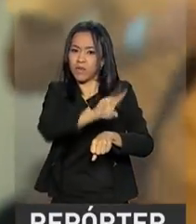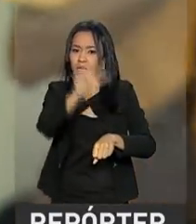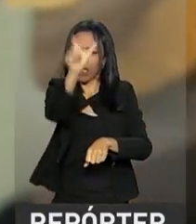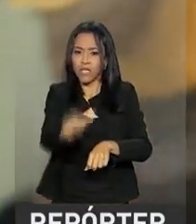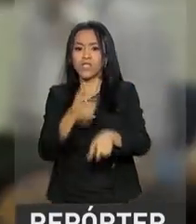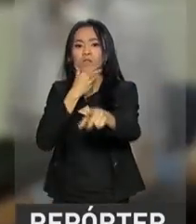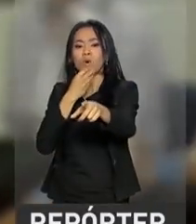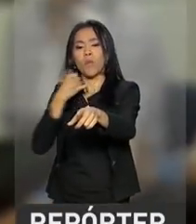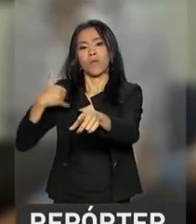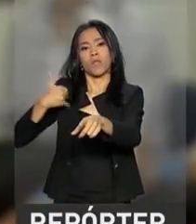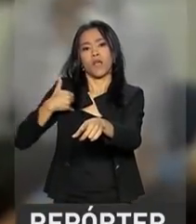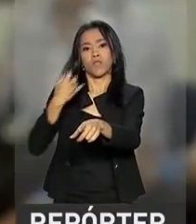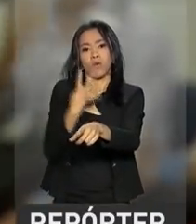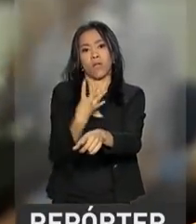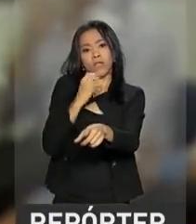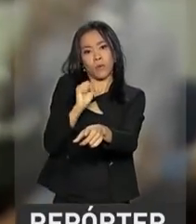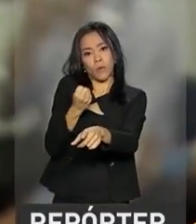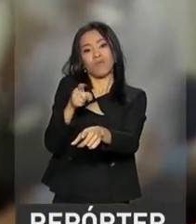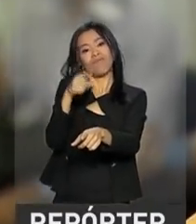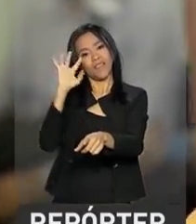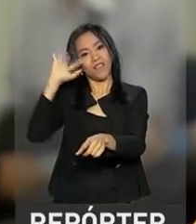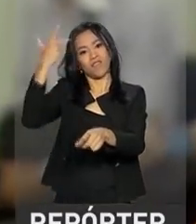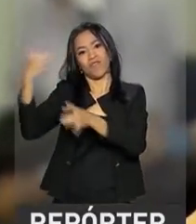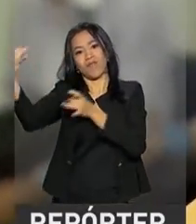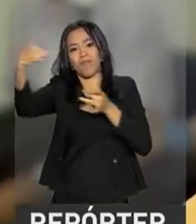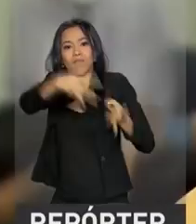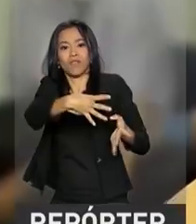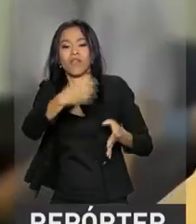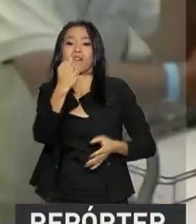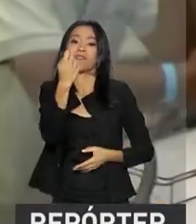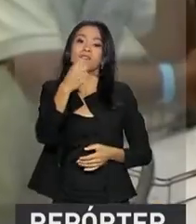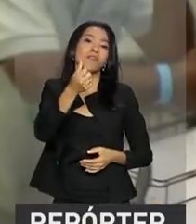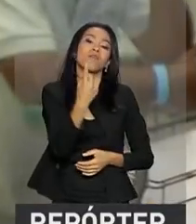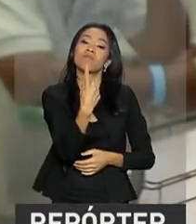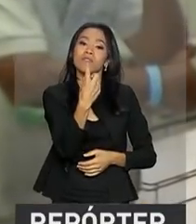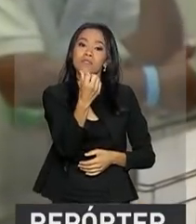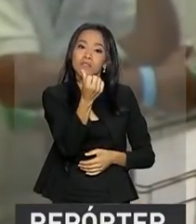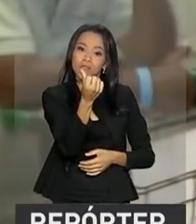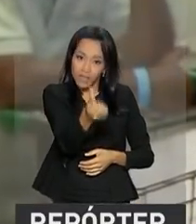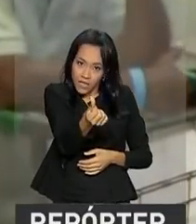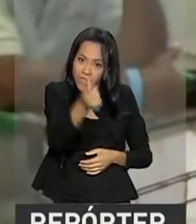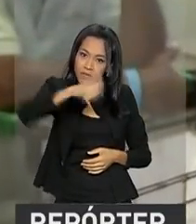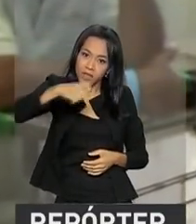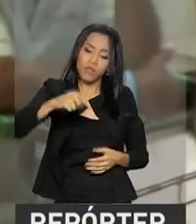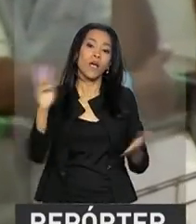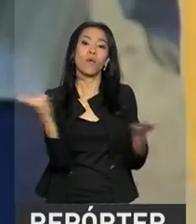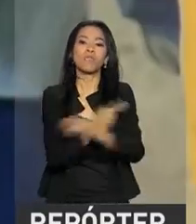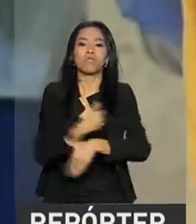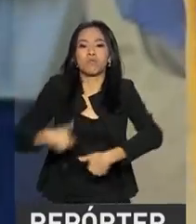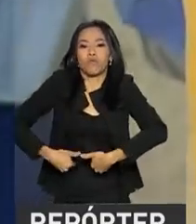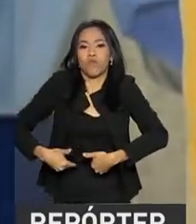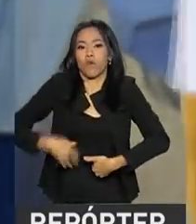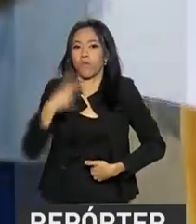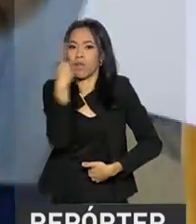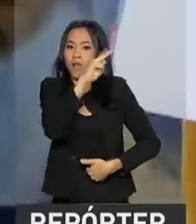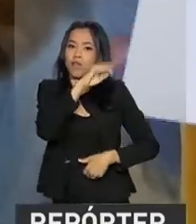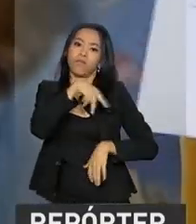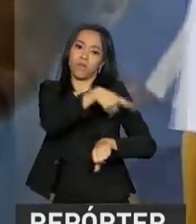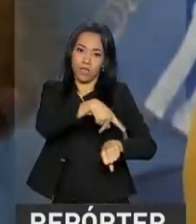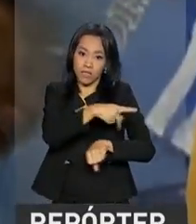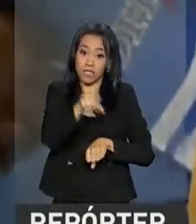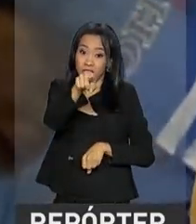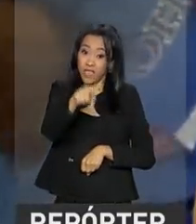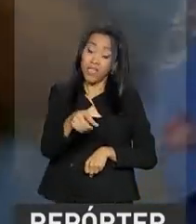48 anos, se viu obrigado a deixar a Venezuela há 6 meses, quando a fome bateu à porta. Ele conta que